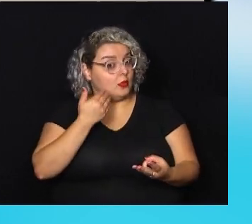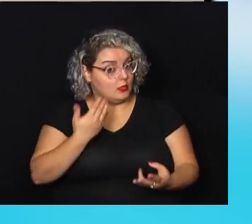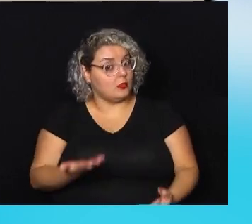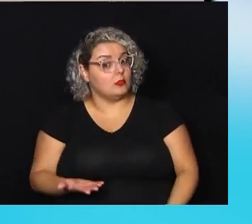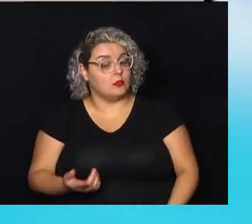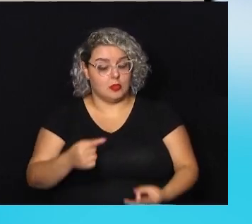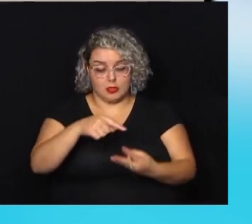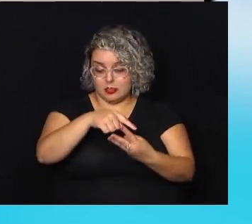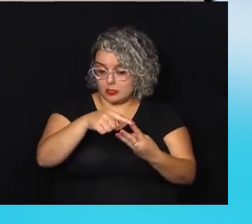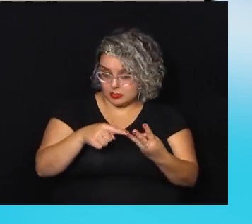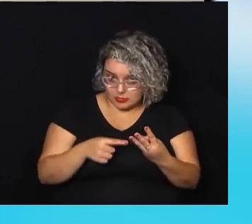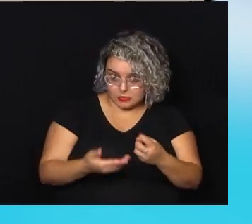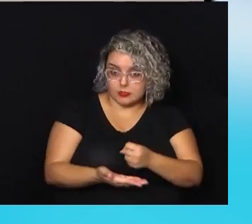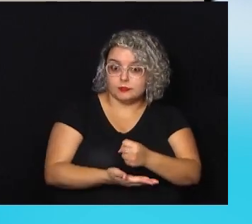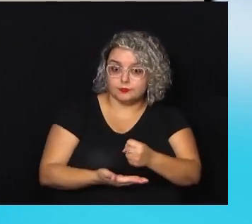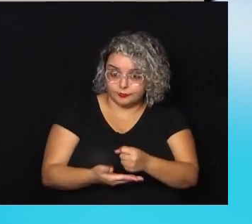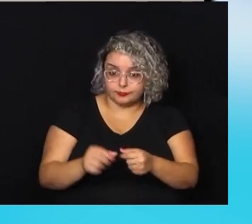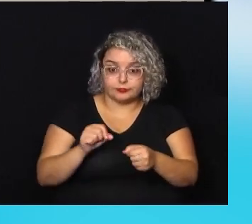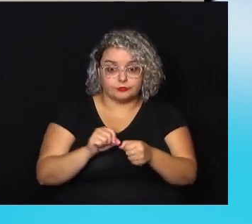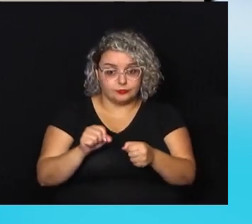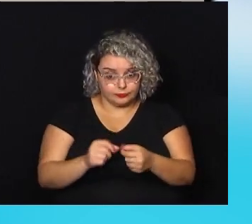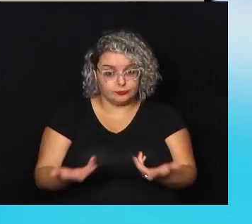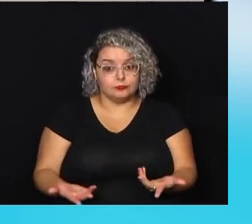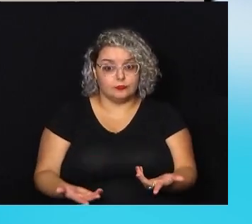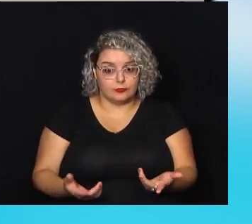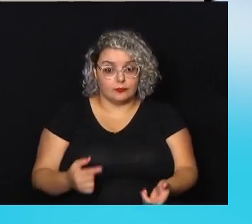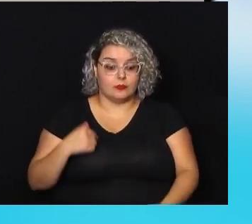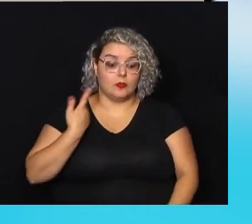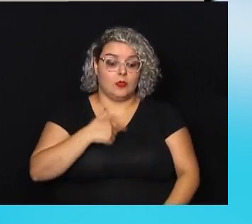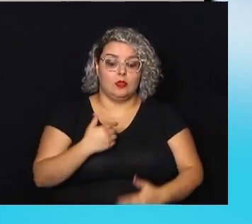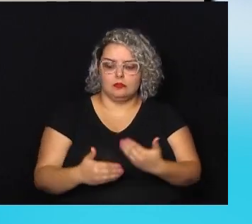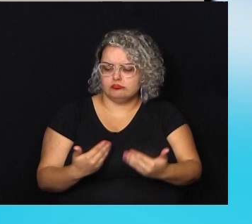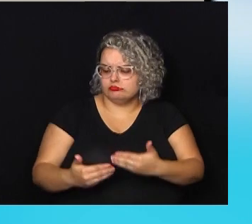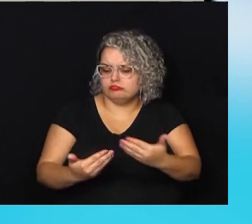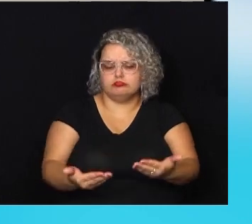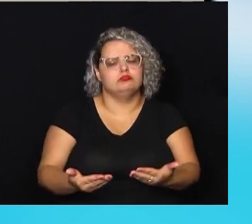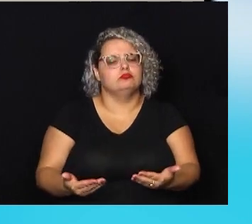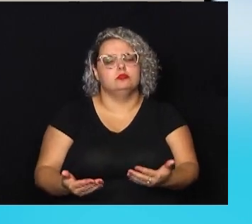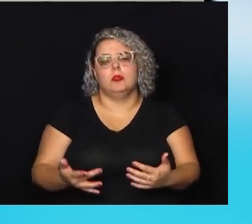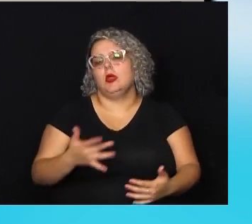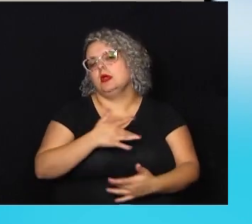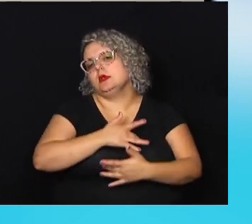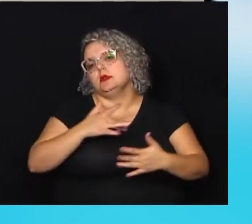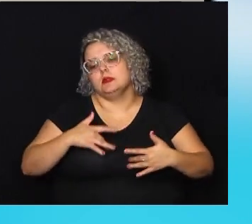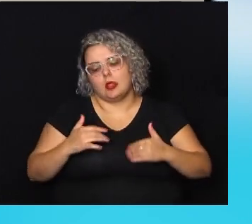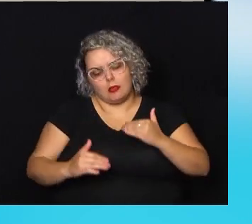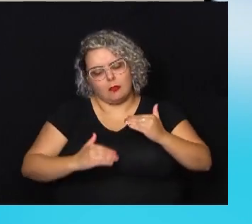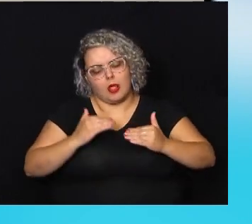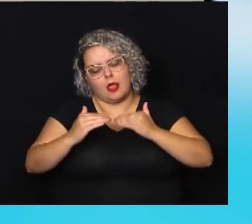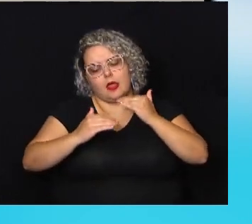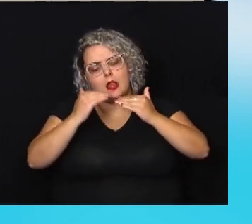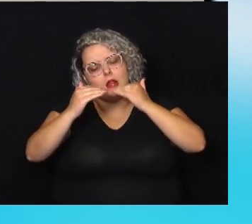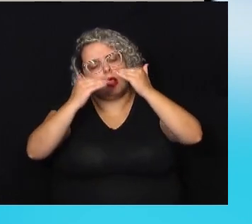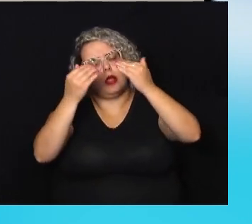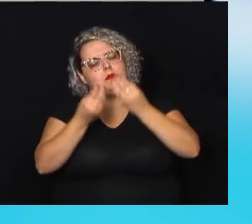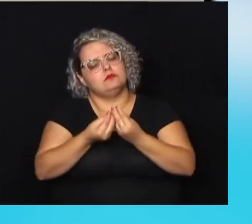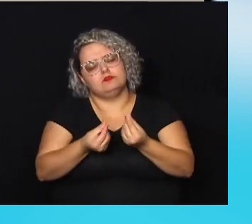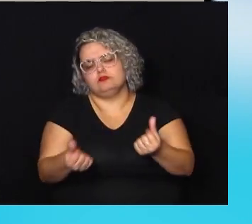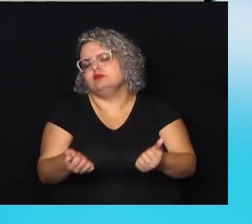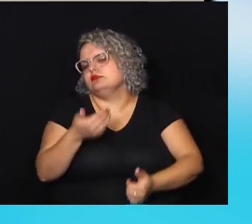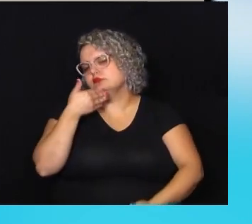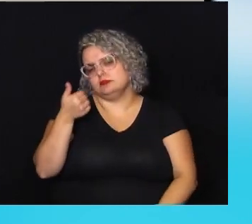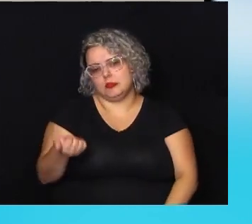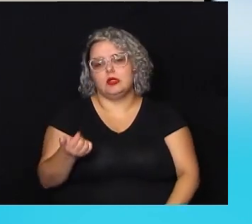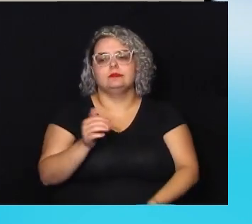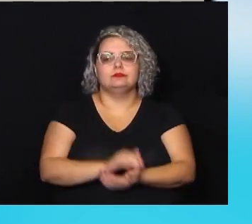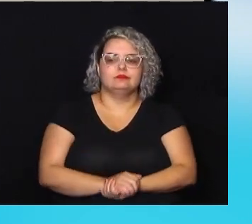física e uma boa alimentação. Esses três pilares fazem com que a gente projete muito a nossa